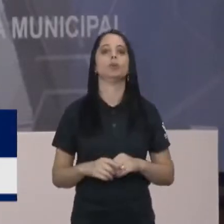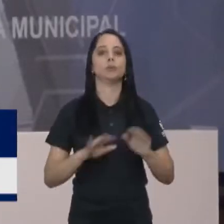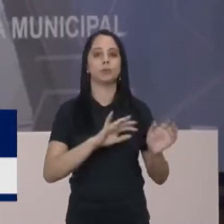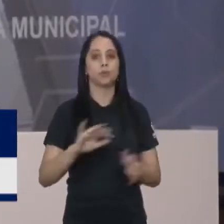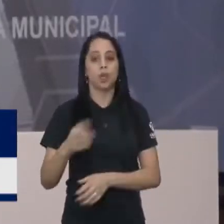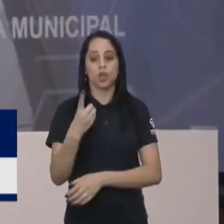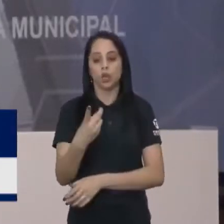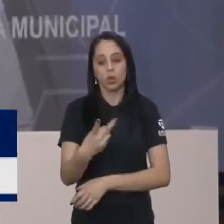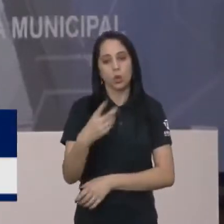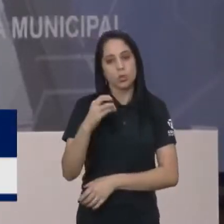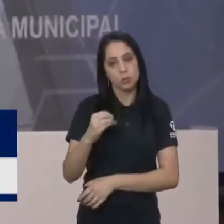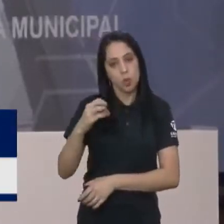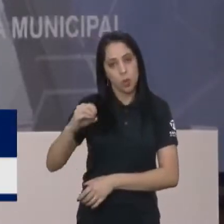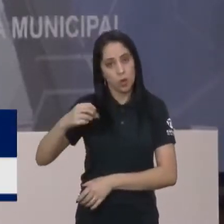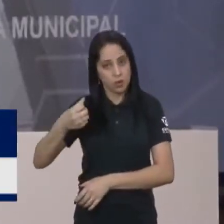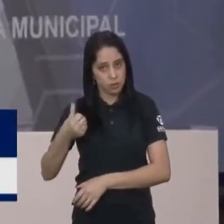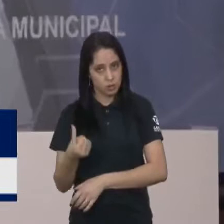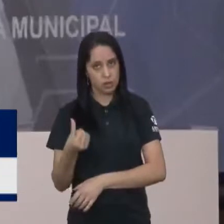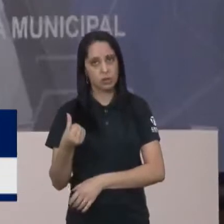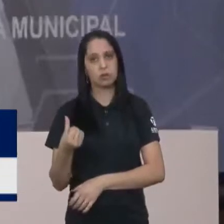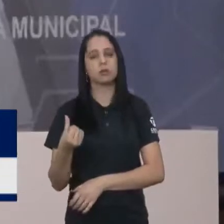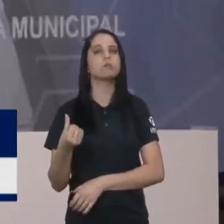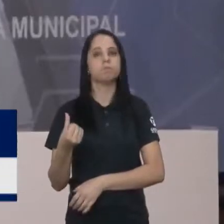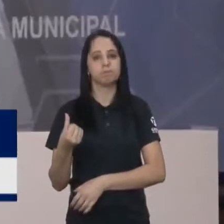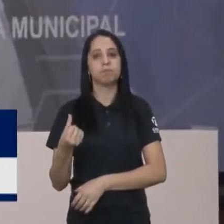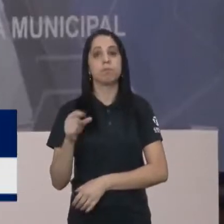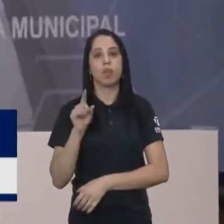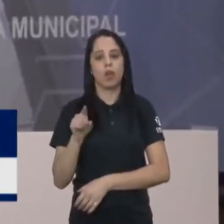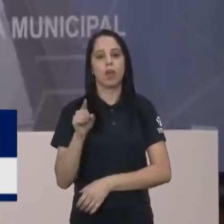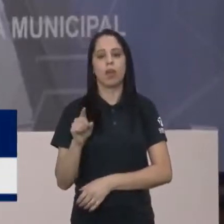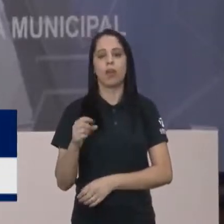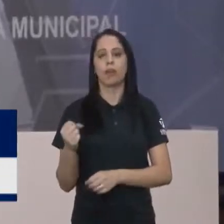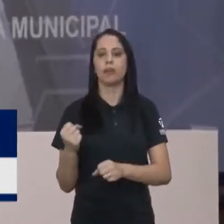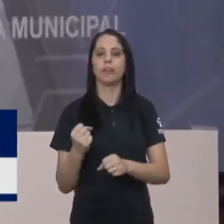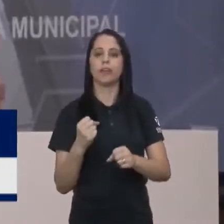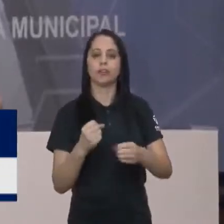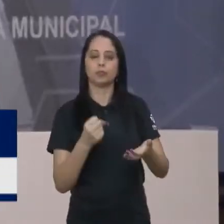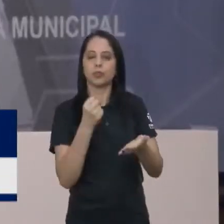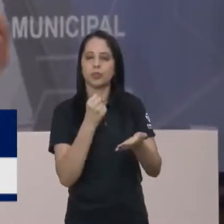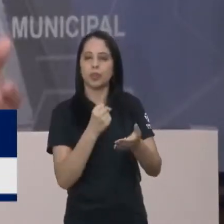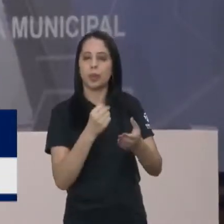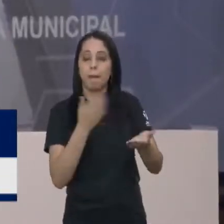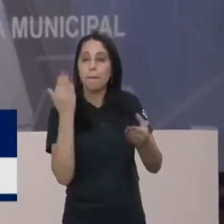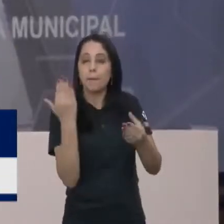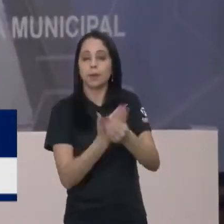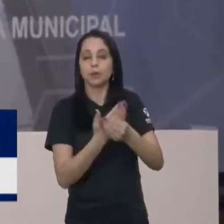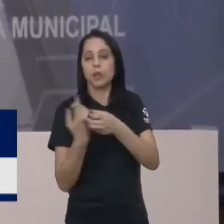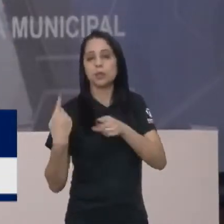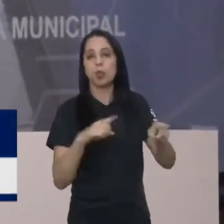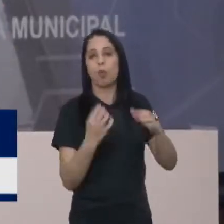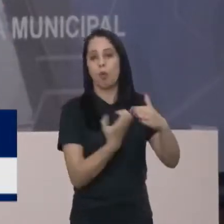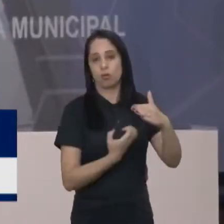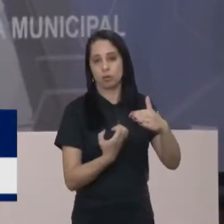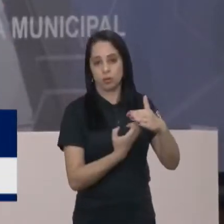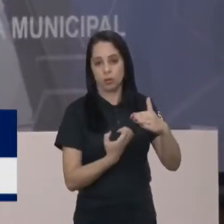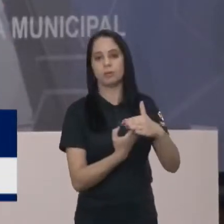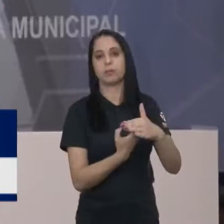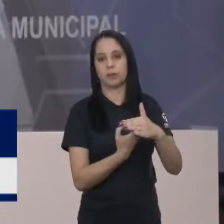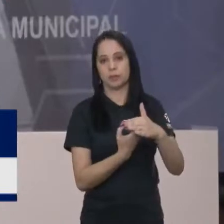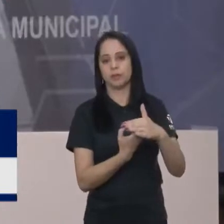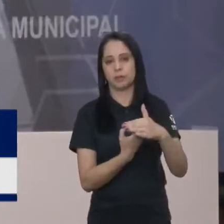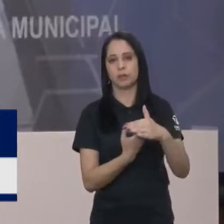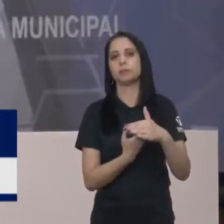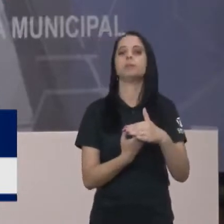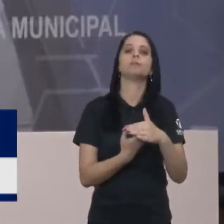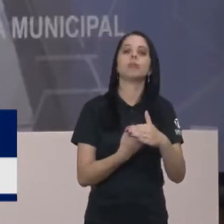de áreas da empresa Solectron, como 170 mil metros quadrados de terreno e